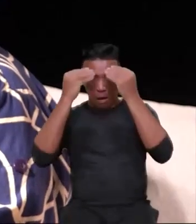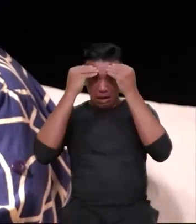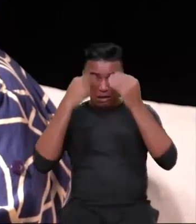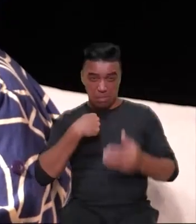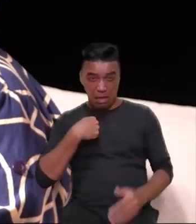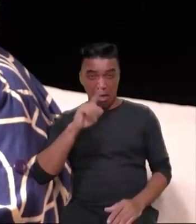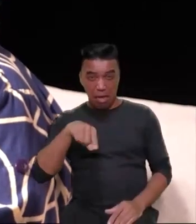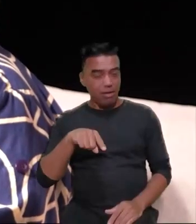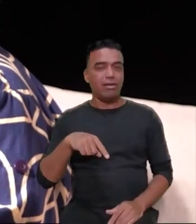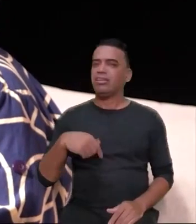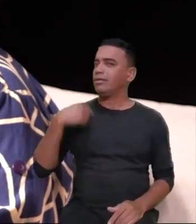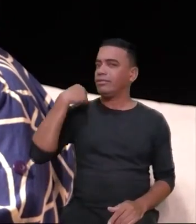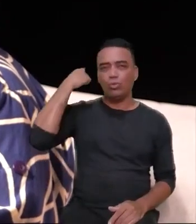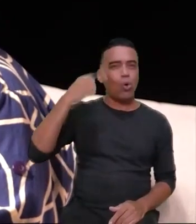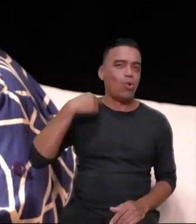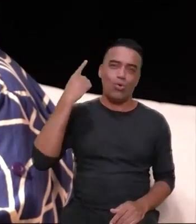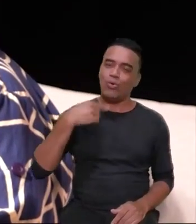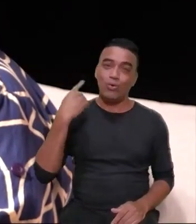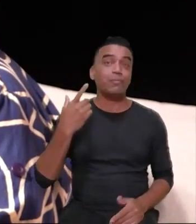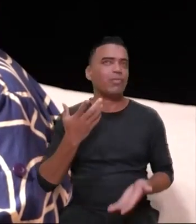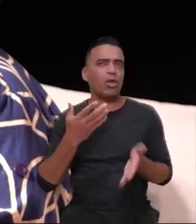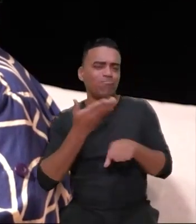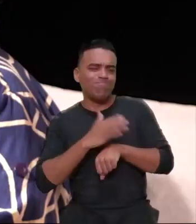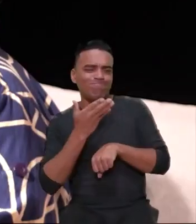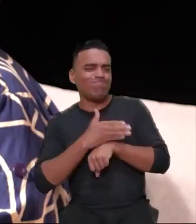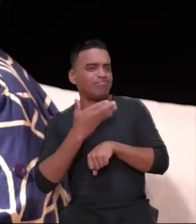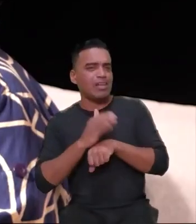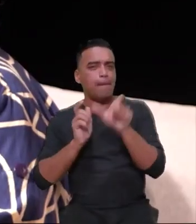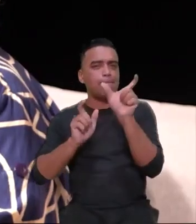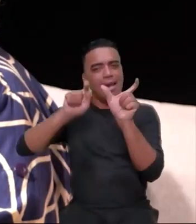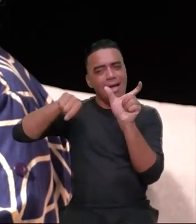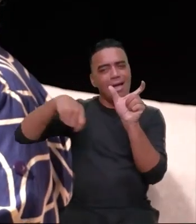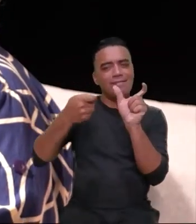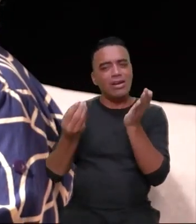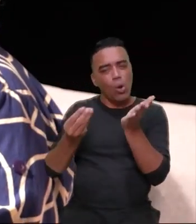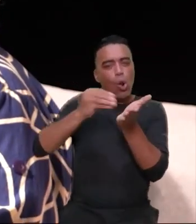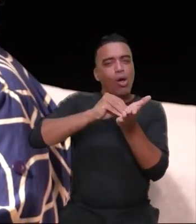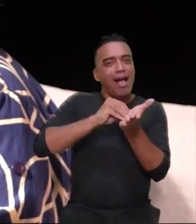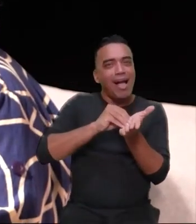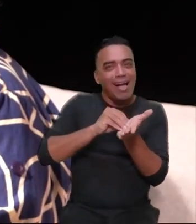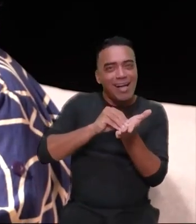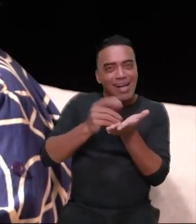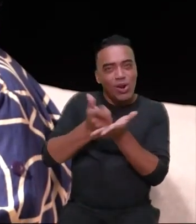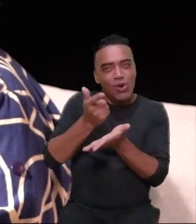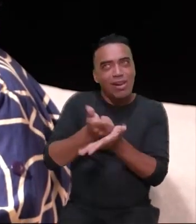E aí eu procuro justamente esse exercício da palavra